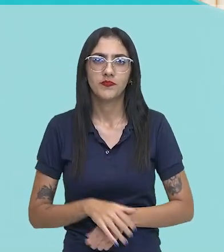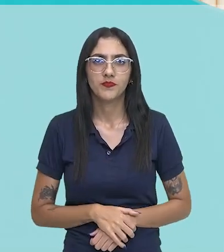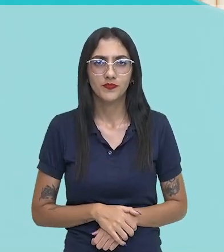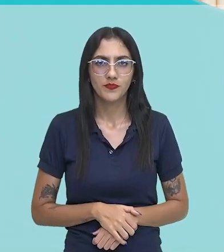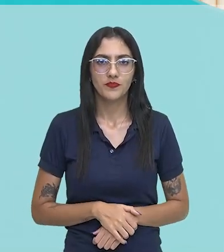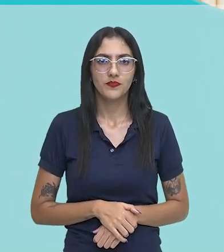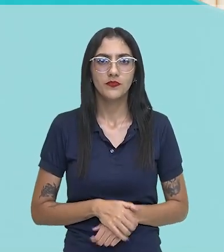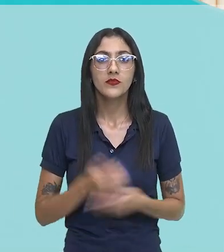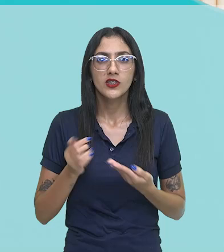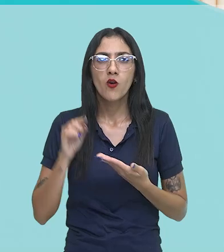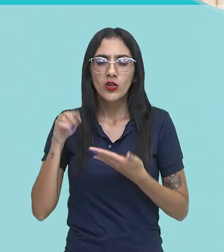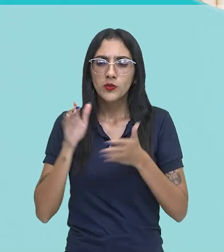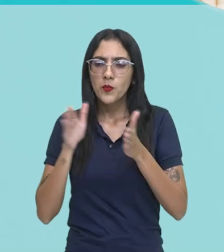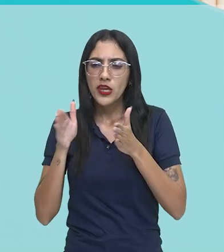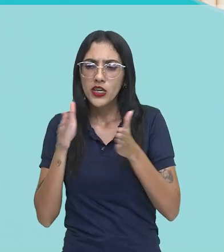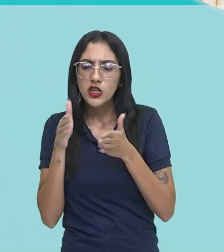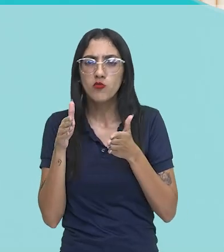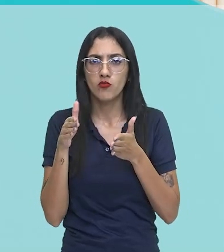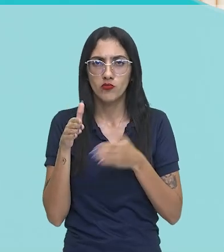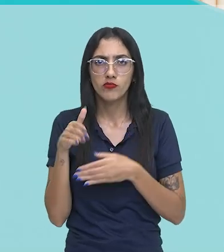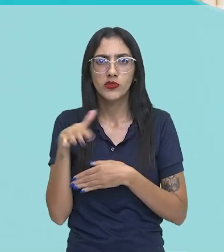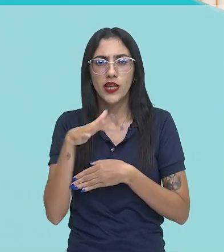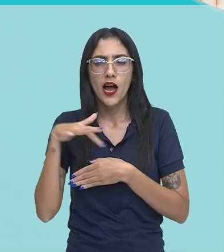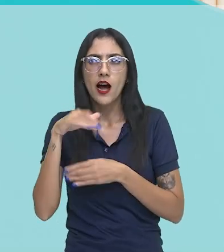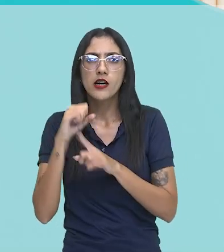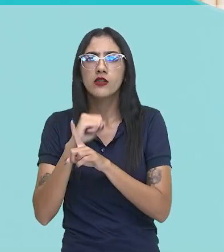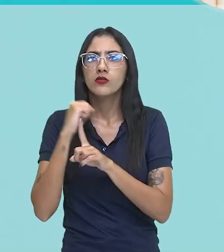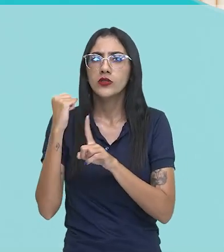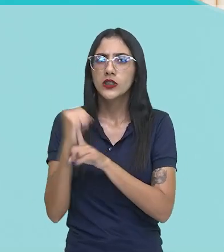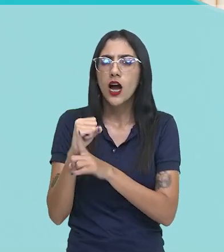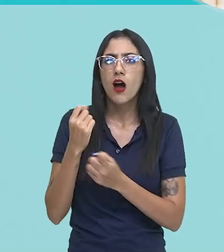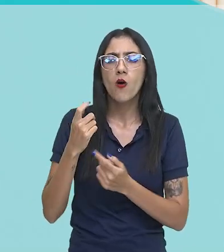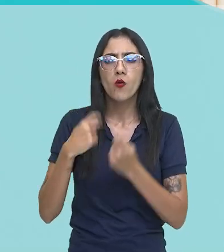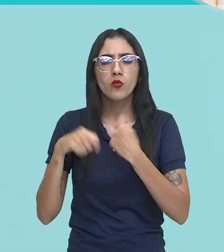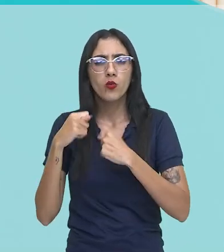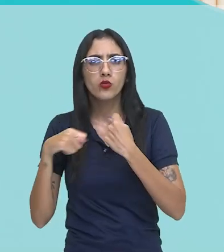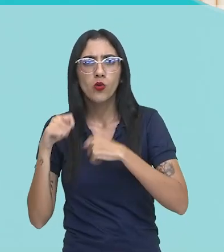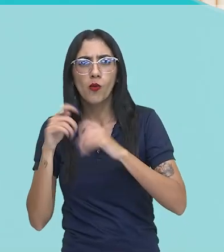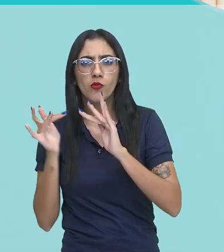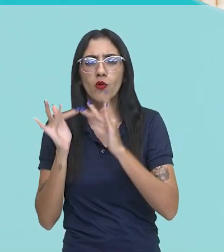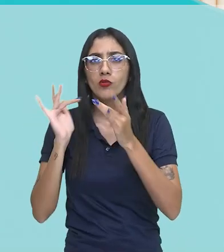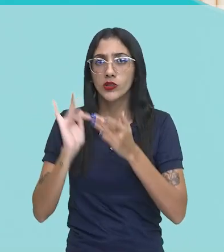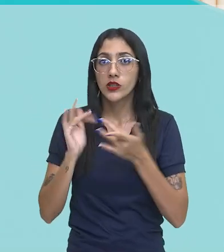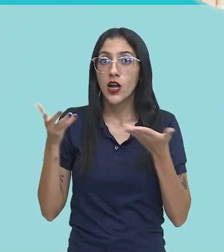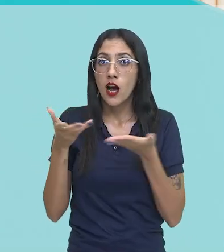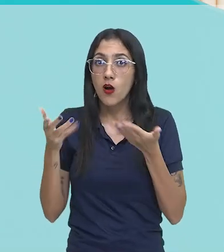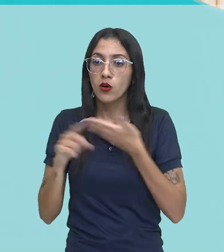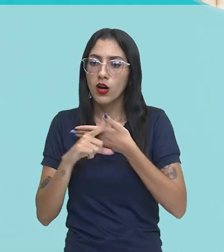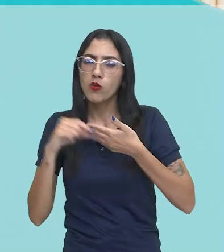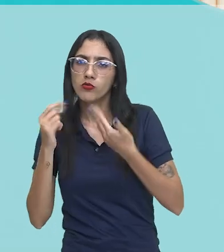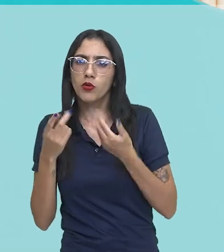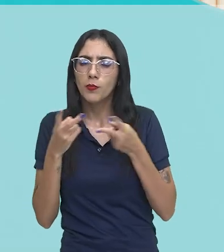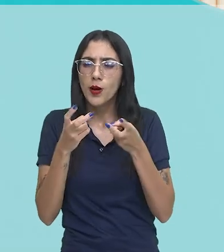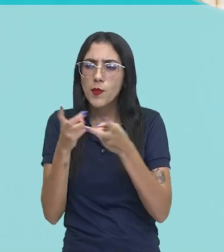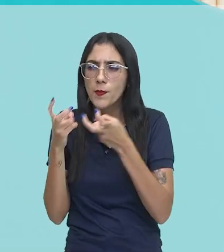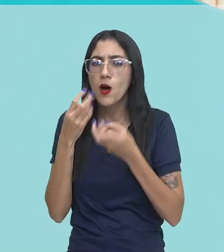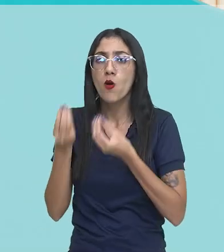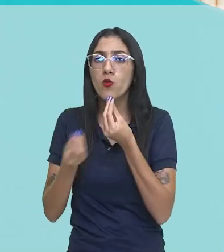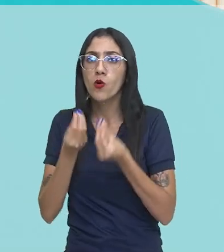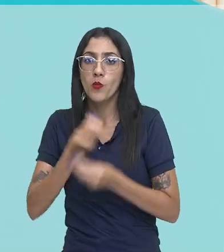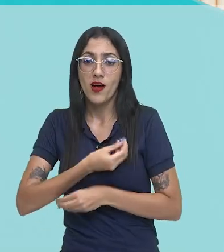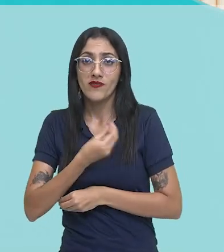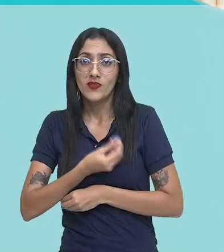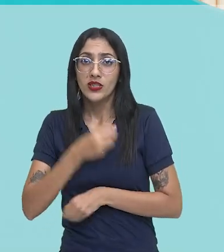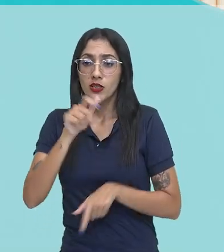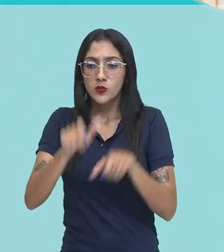conta do cenário social e econômico que estava acontecendo, eles começam a retratar os trabalhadores. Só que eles retratam